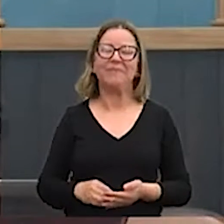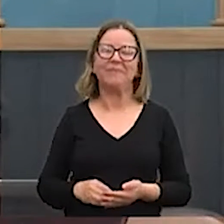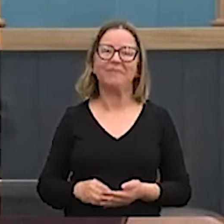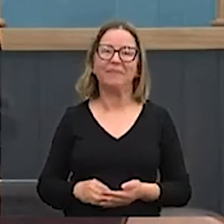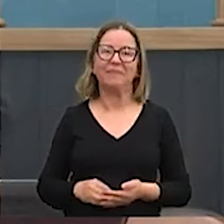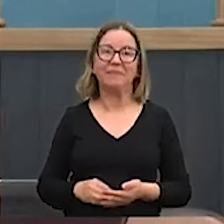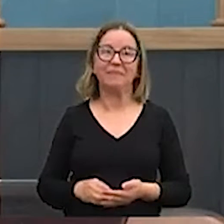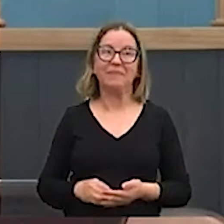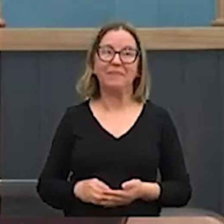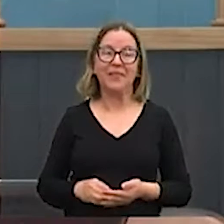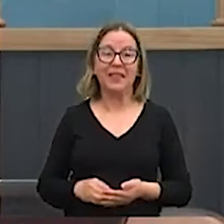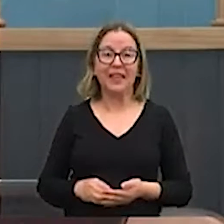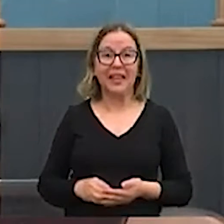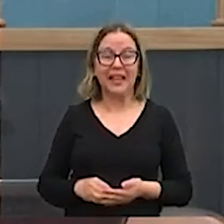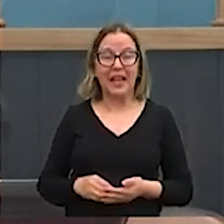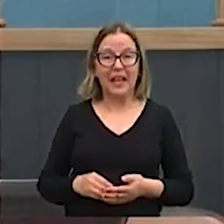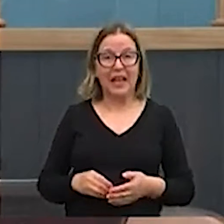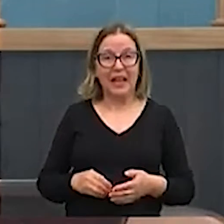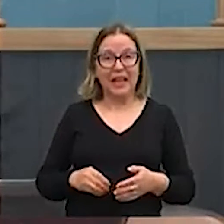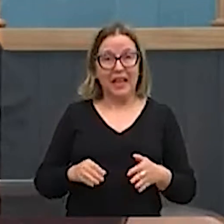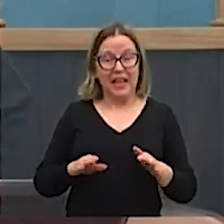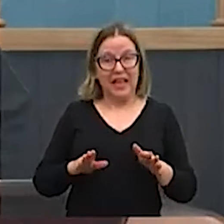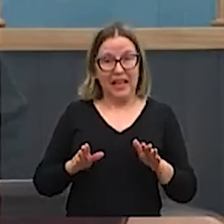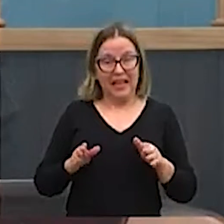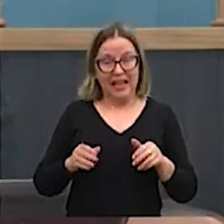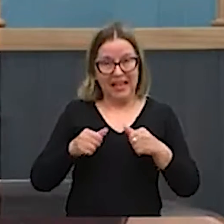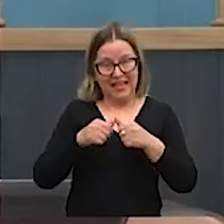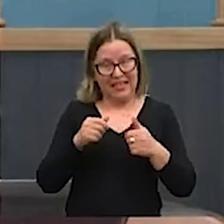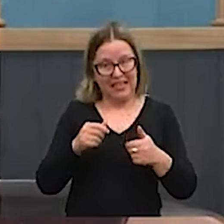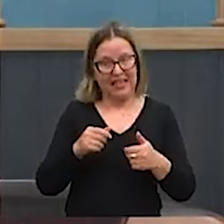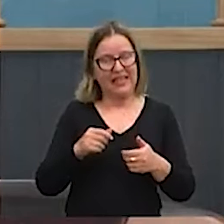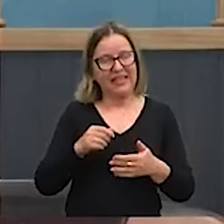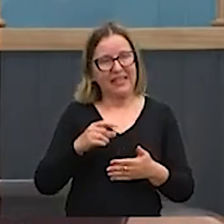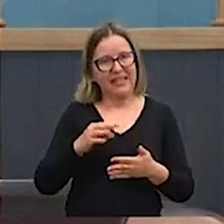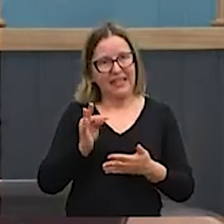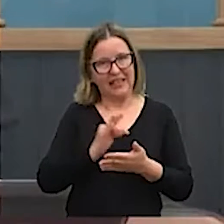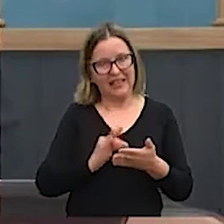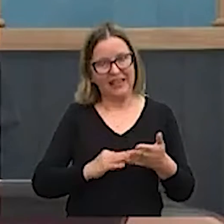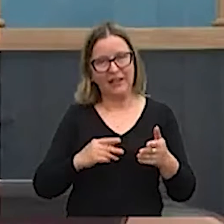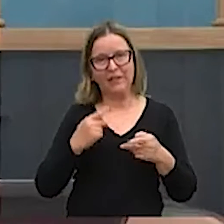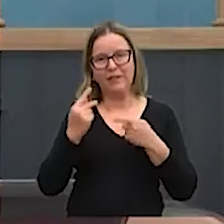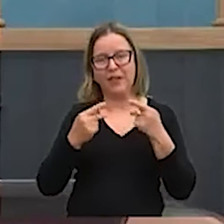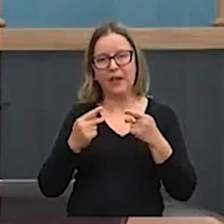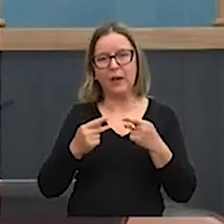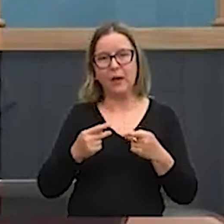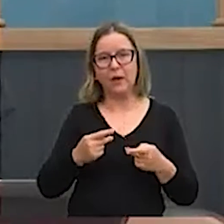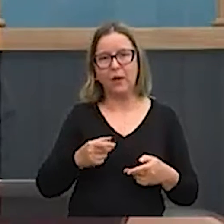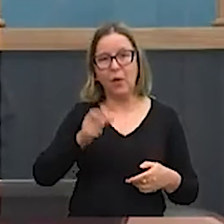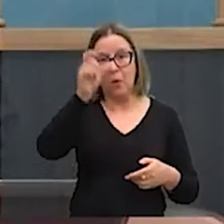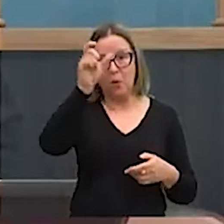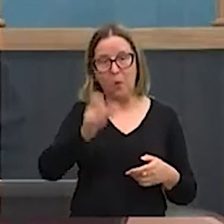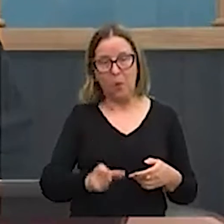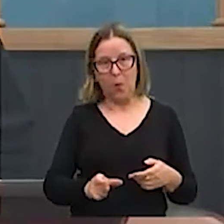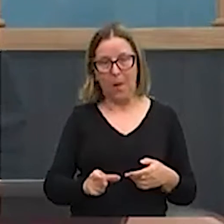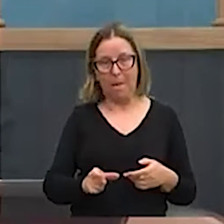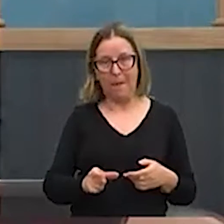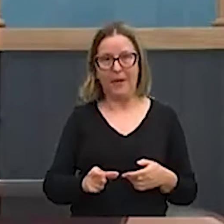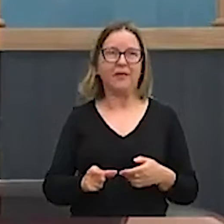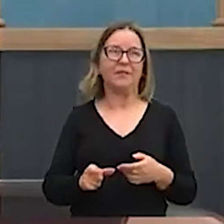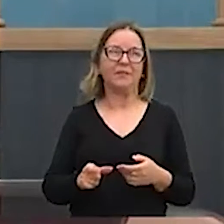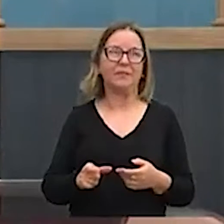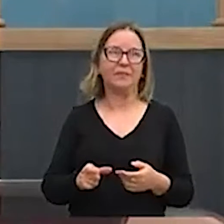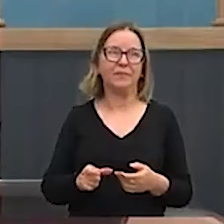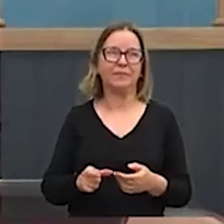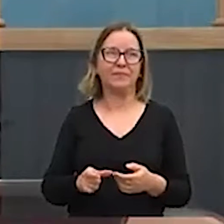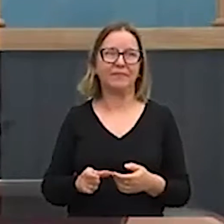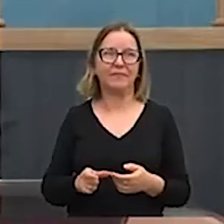dizendo, ora, o homem natural, o homem psíquicos, o homem da sua alma,